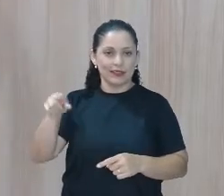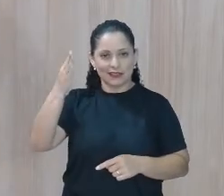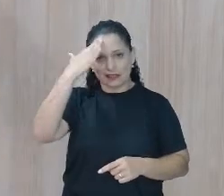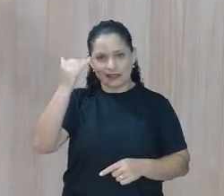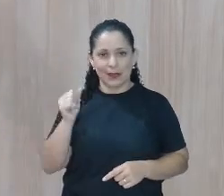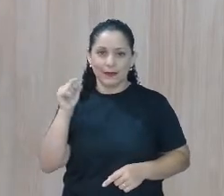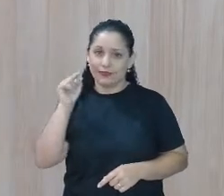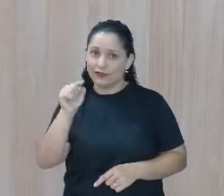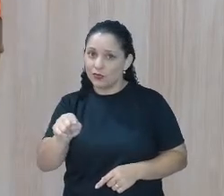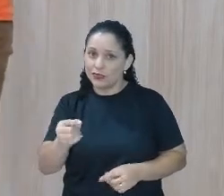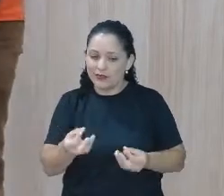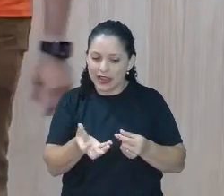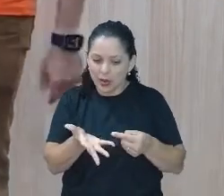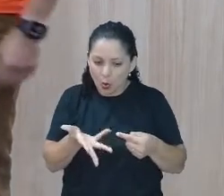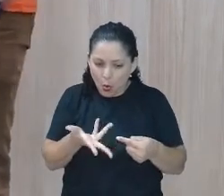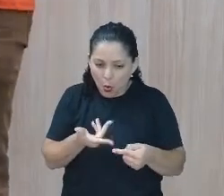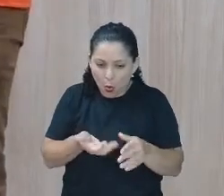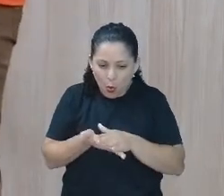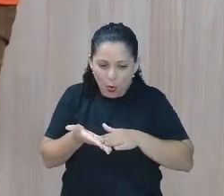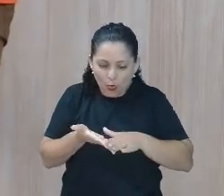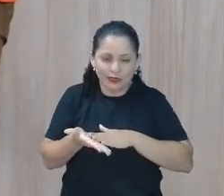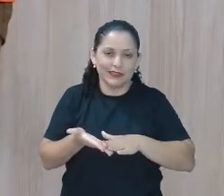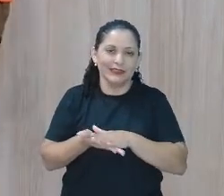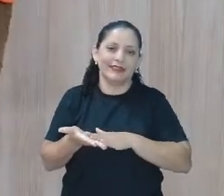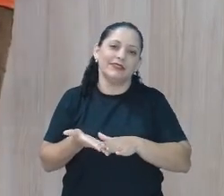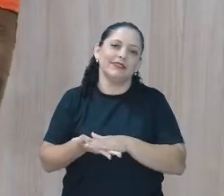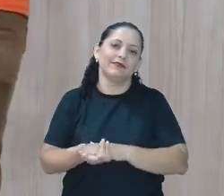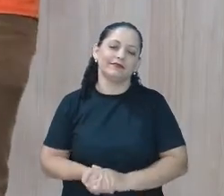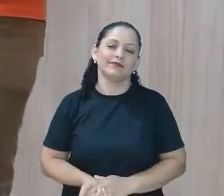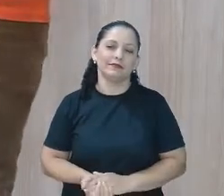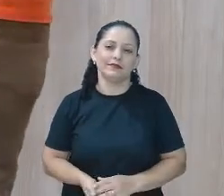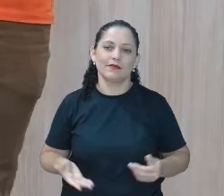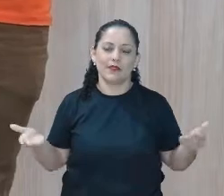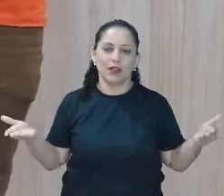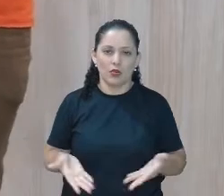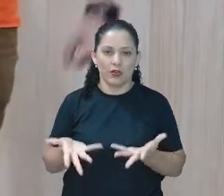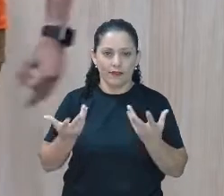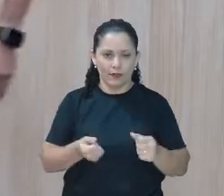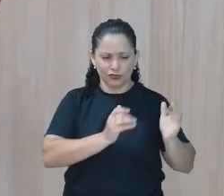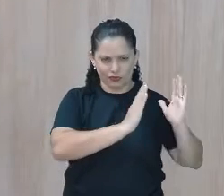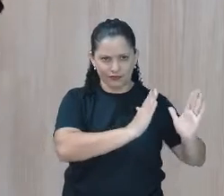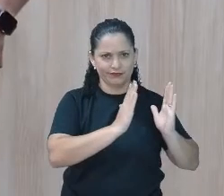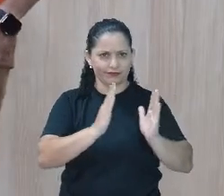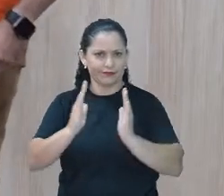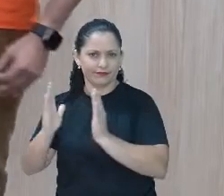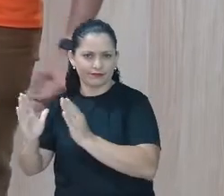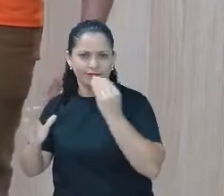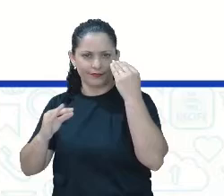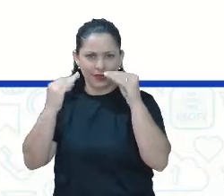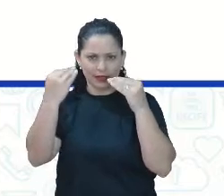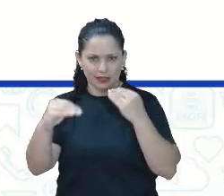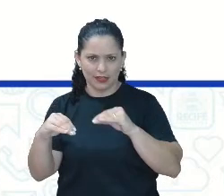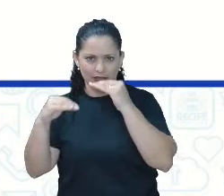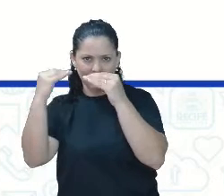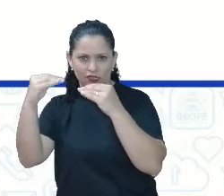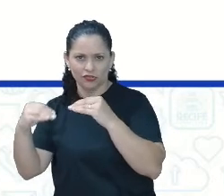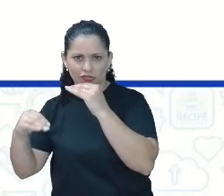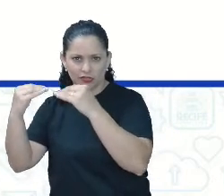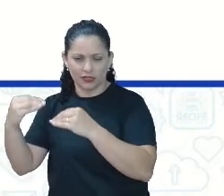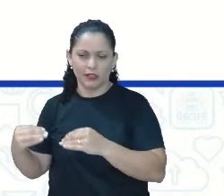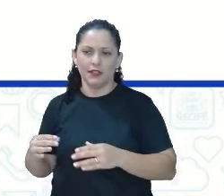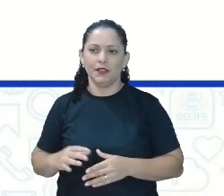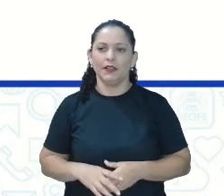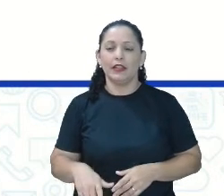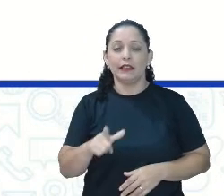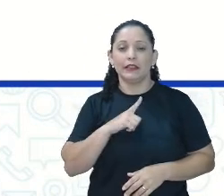você não vai fazer as contas, tá vendo você? Vamos continuar preenchendo aqui a nossa tabelinha, tá? Eu tenho aí que 3